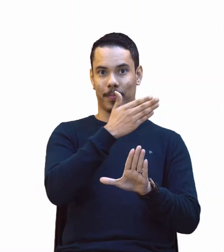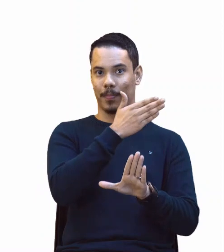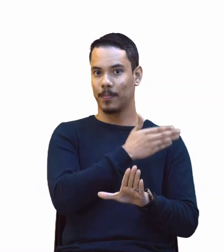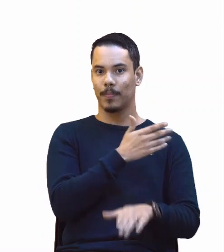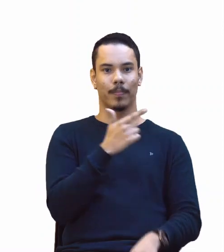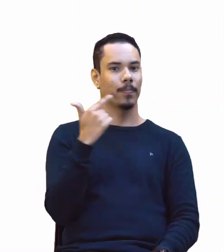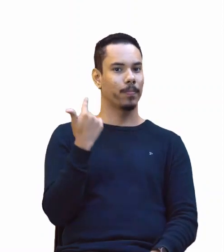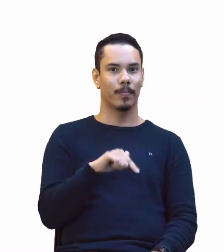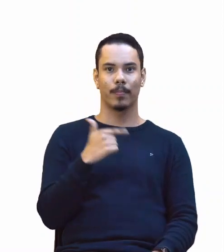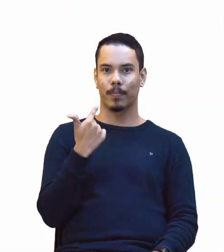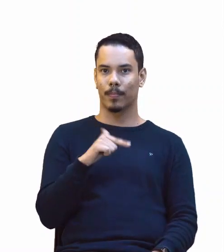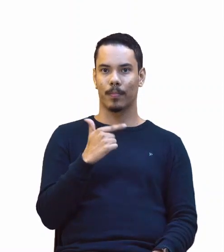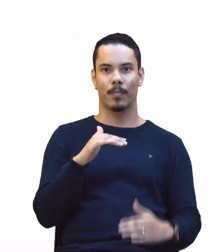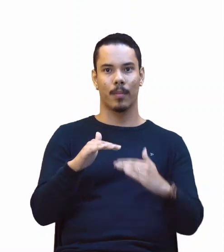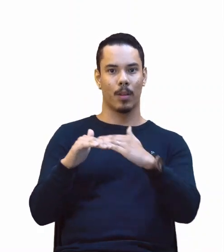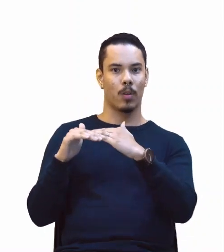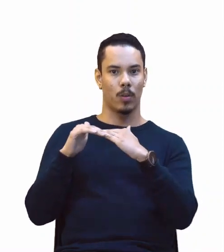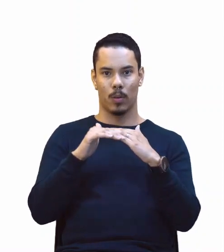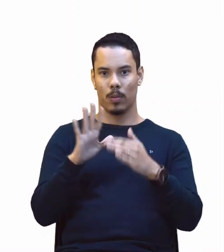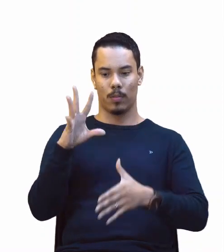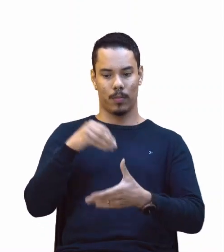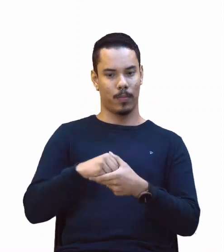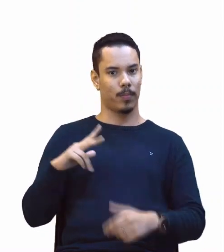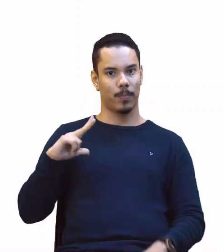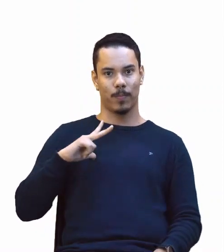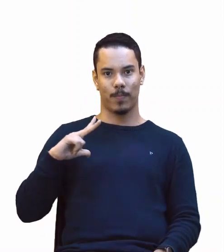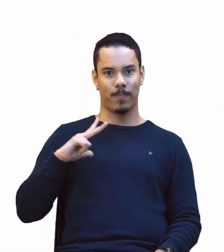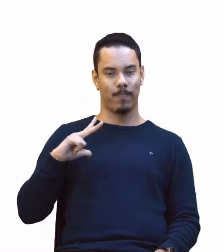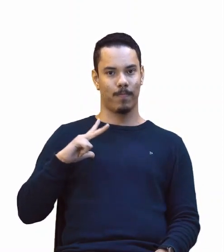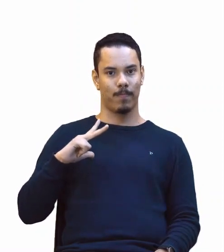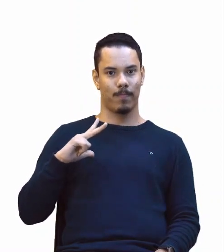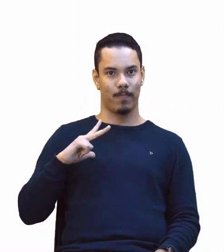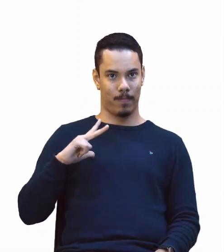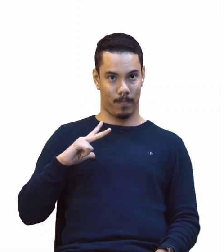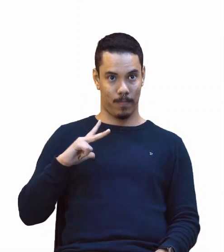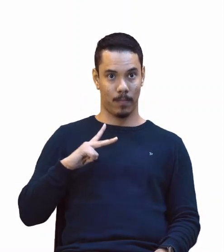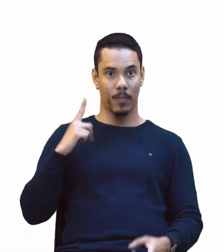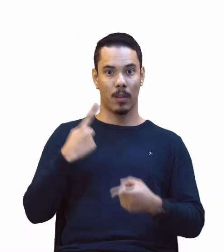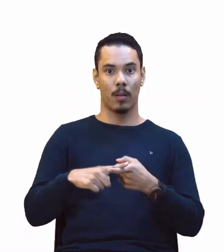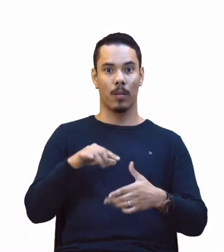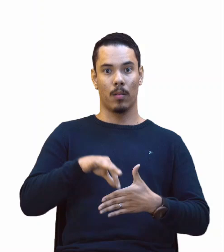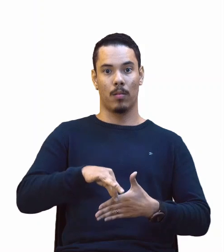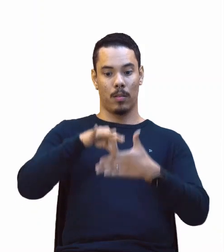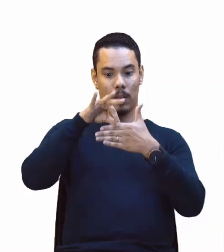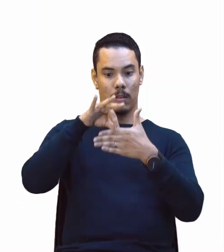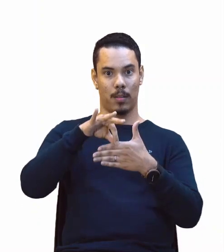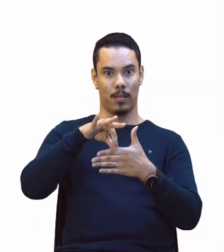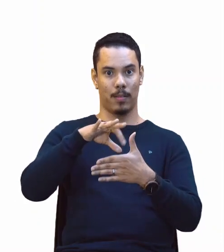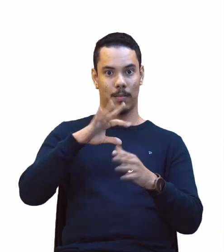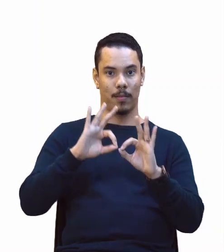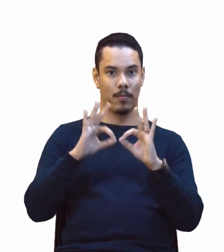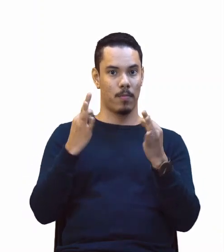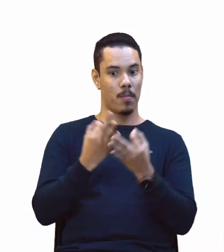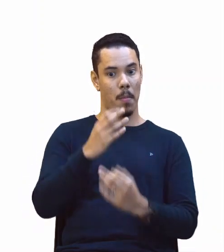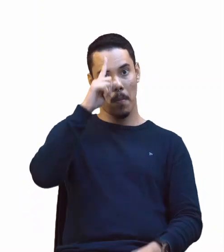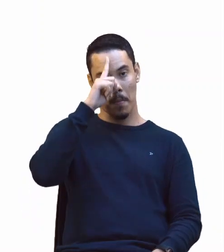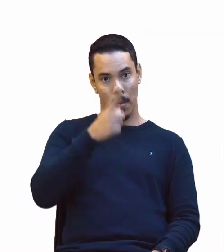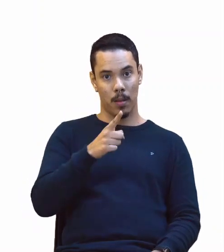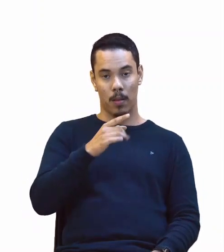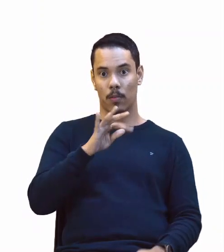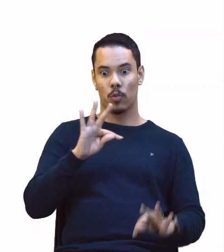inexistia a igualdade na esfera privada. O líder da família comandava e os demais